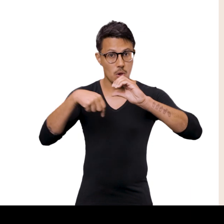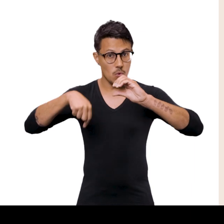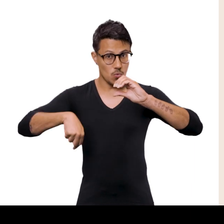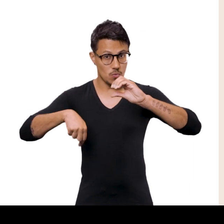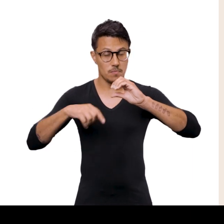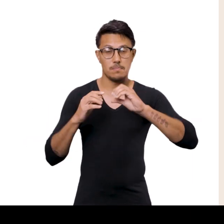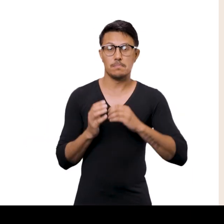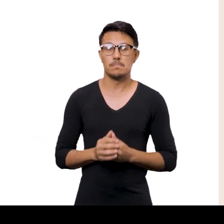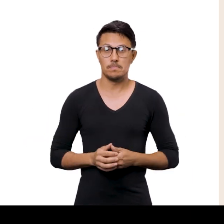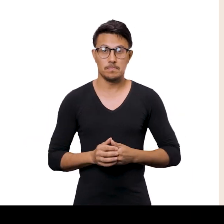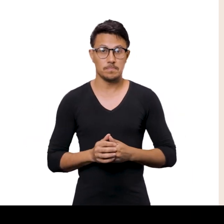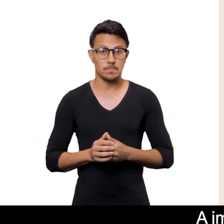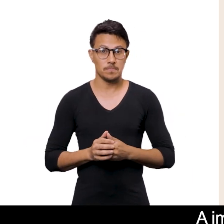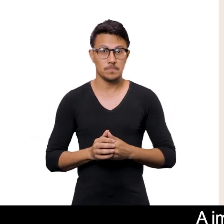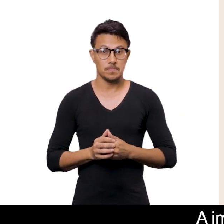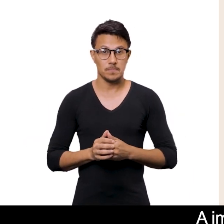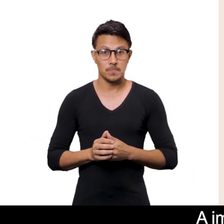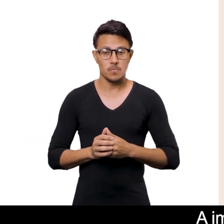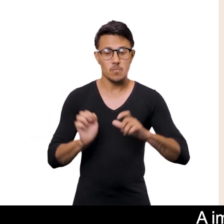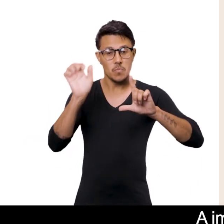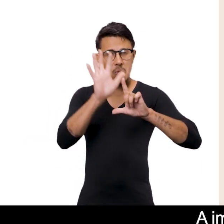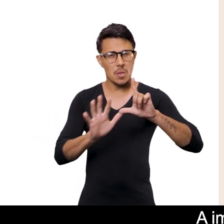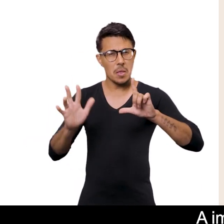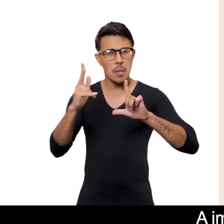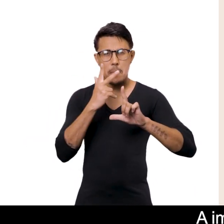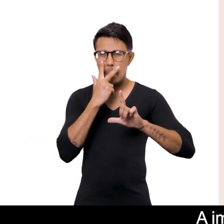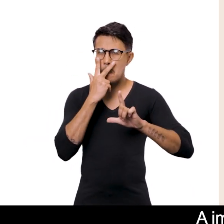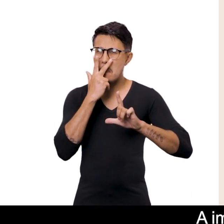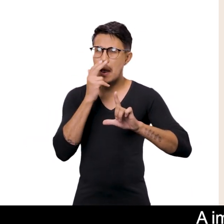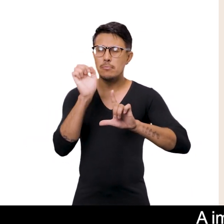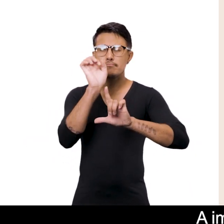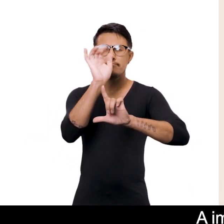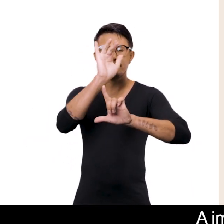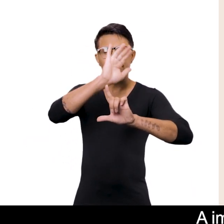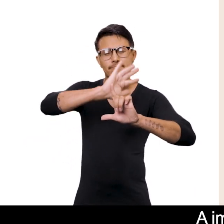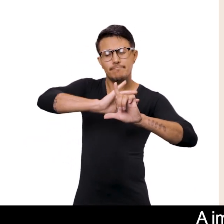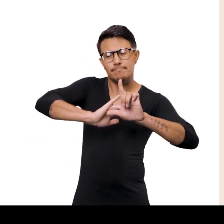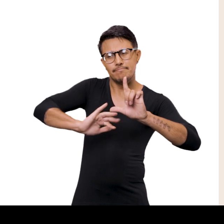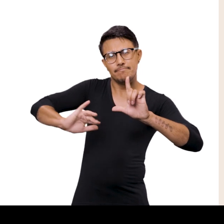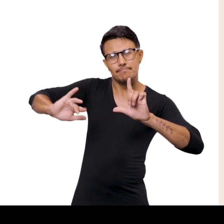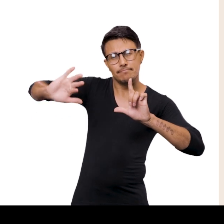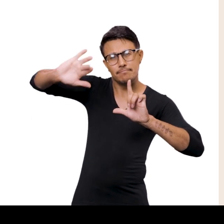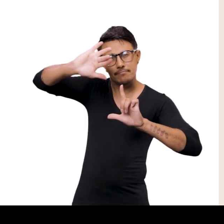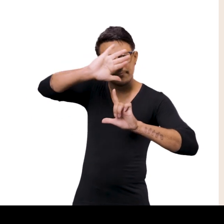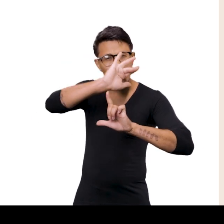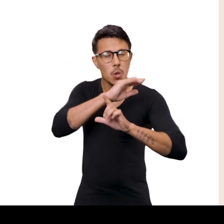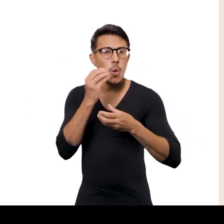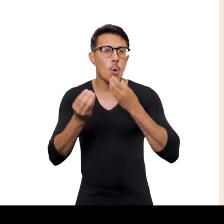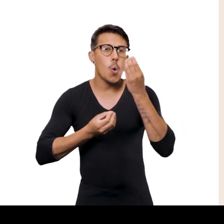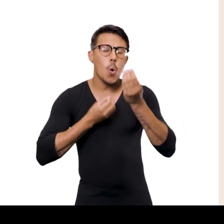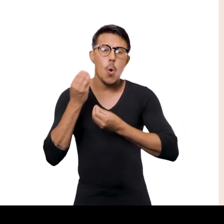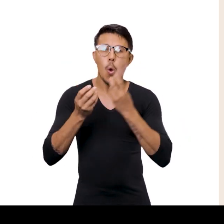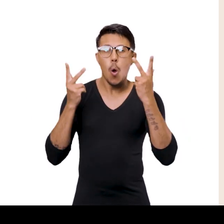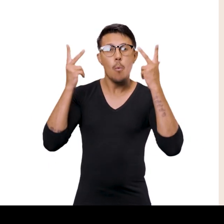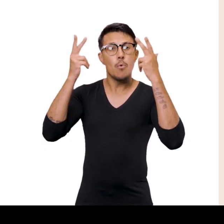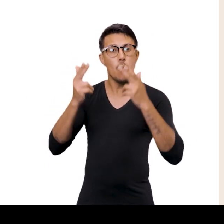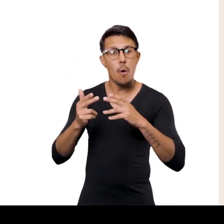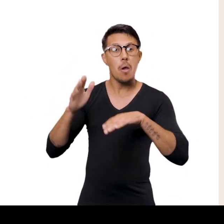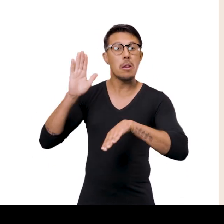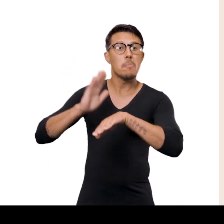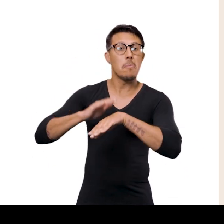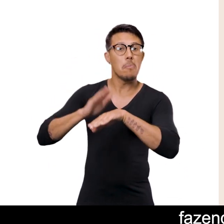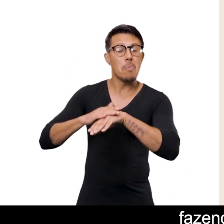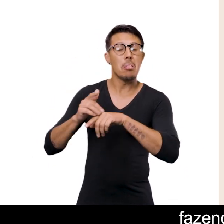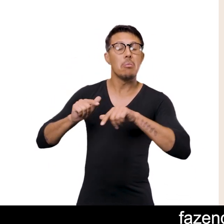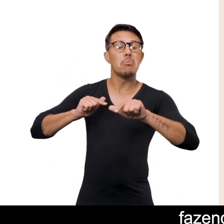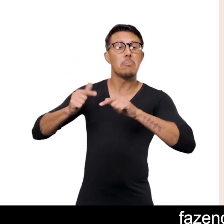baixo. A imagem tem uma espécie de aura em torno dela, produzida pela forma que o artista